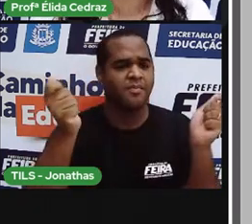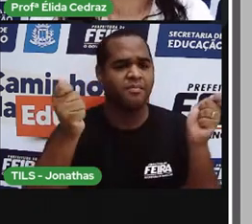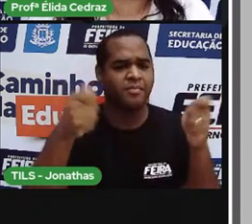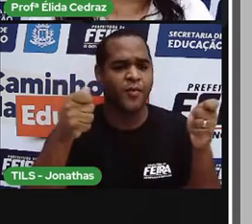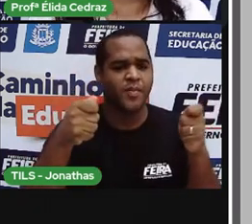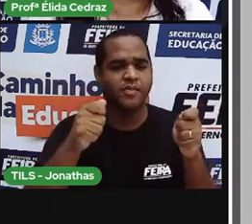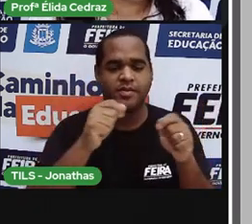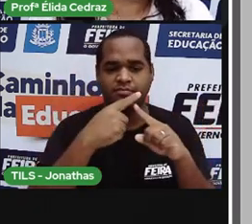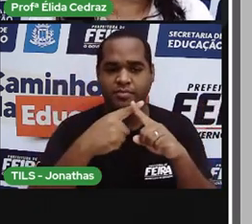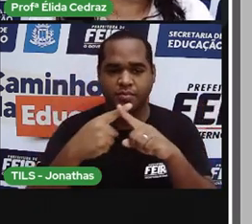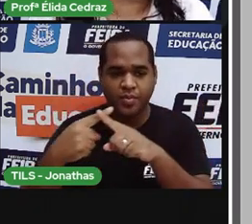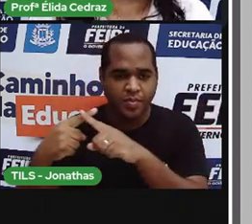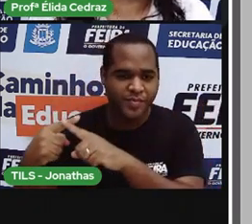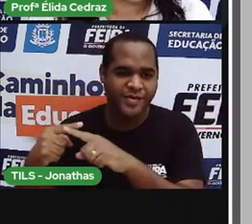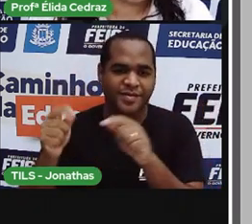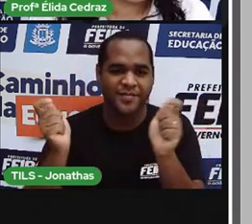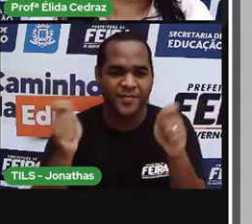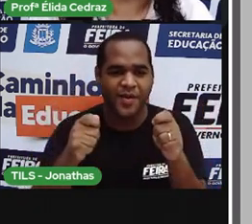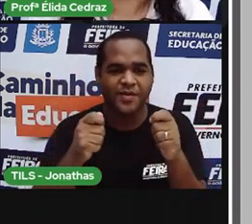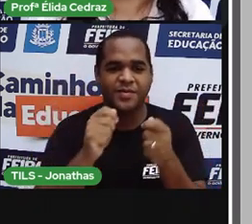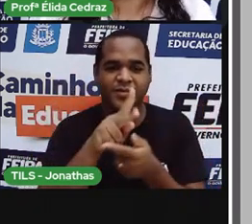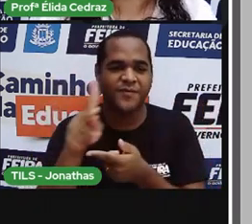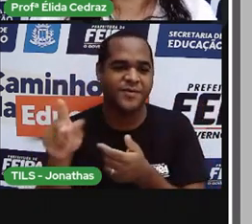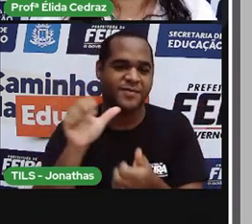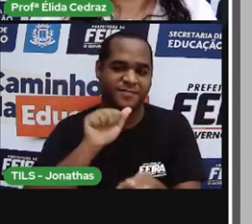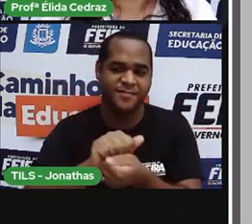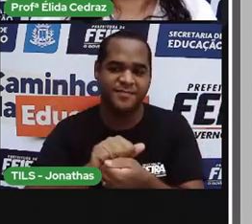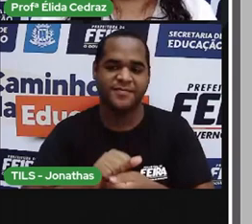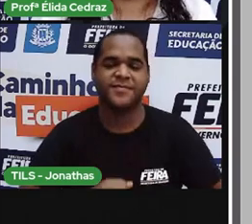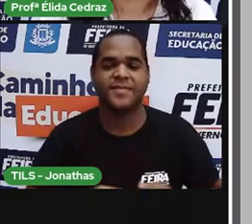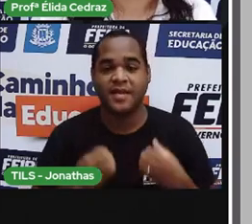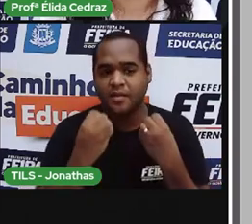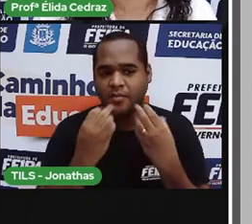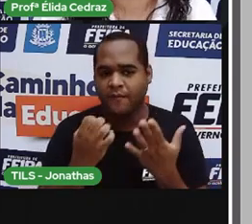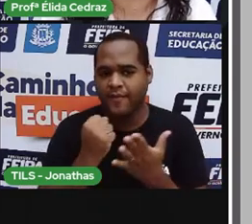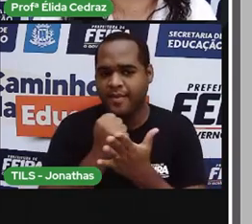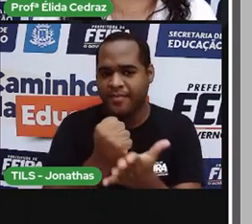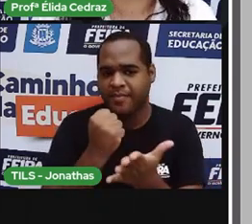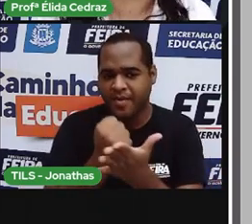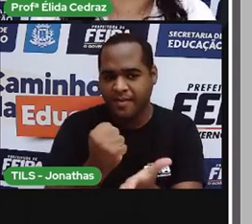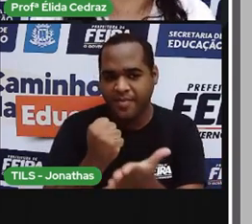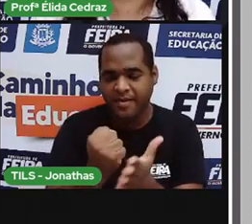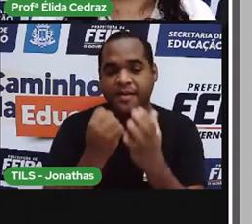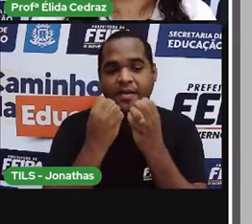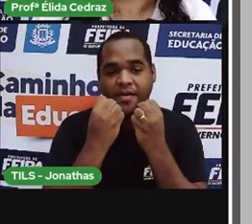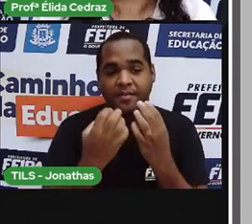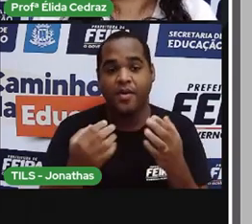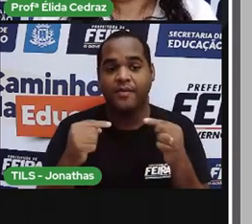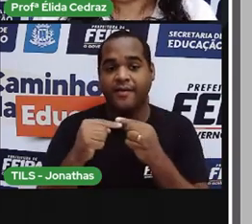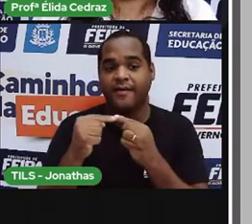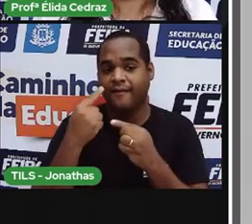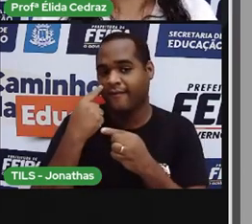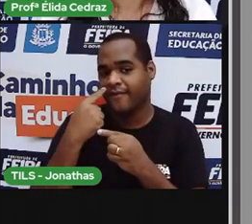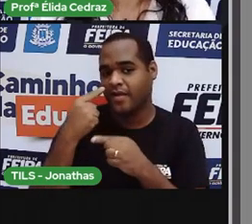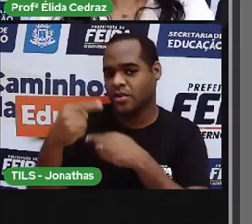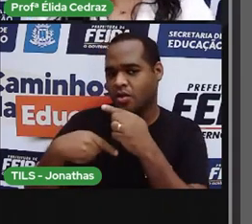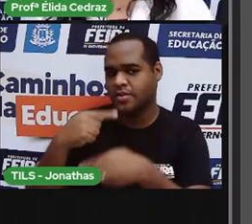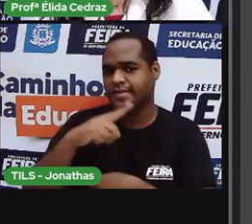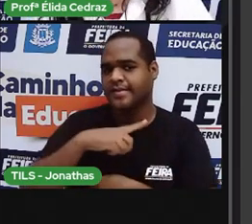os xizinhos junto com o Pro, tá bem? Para você acompanhar os dias em que nós temos lá.